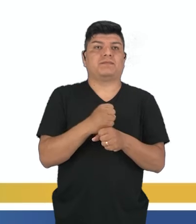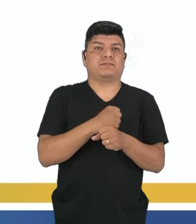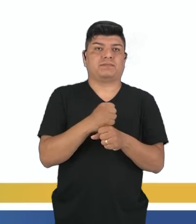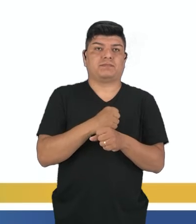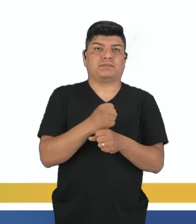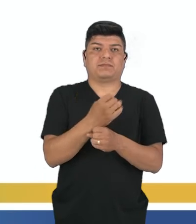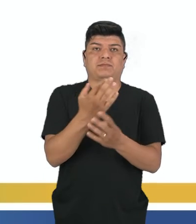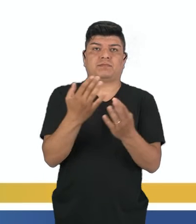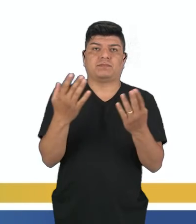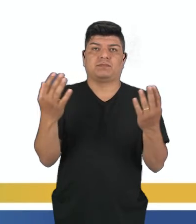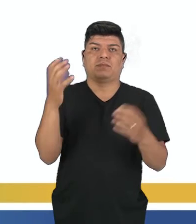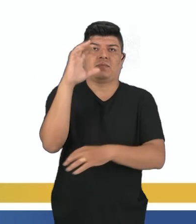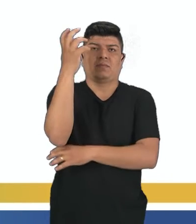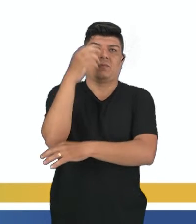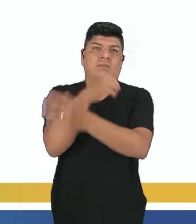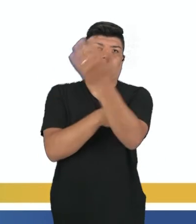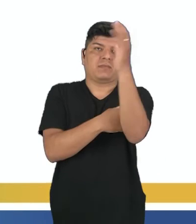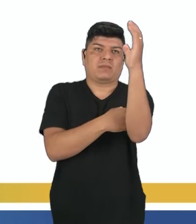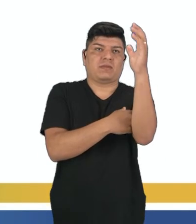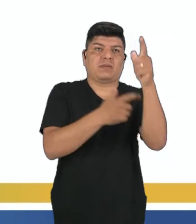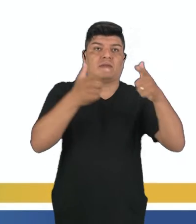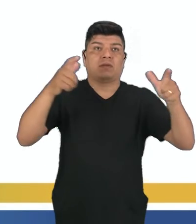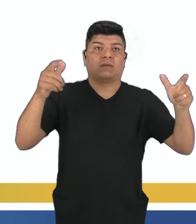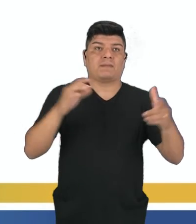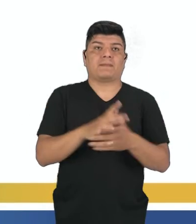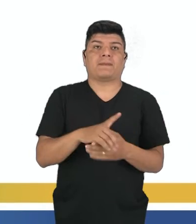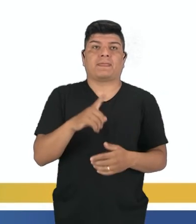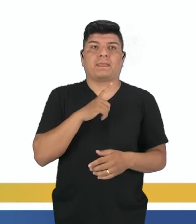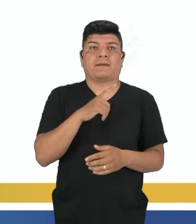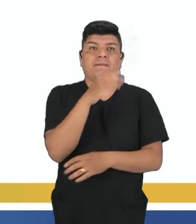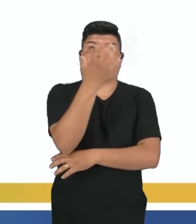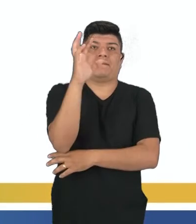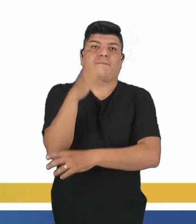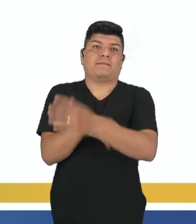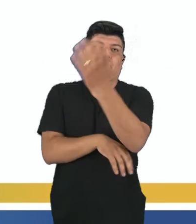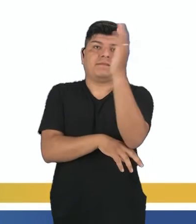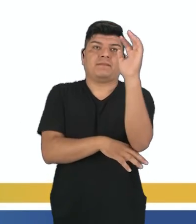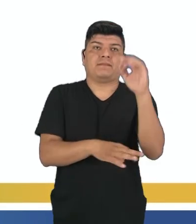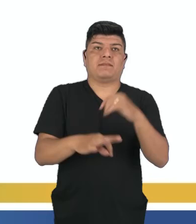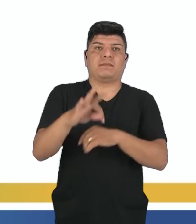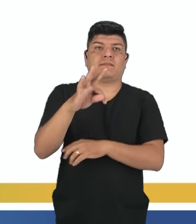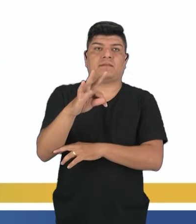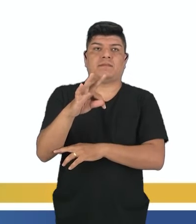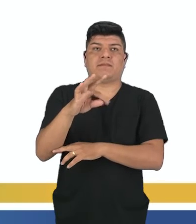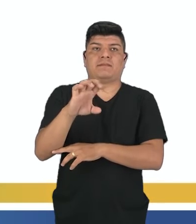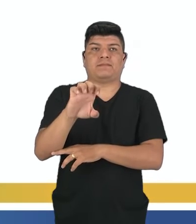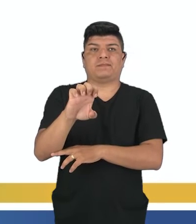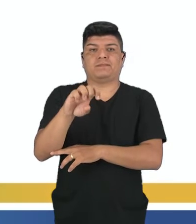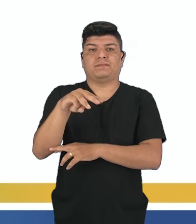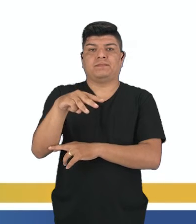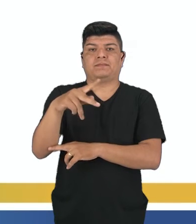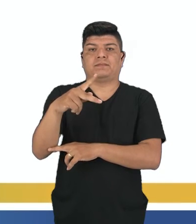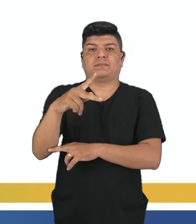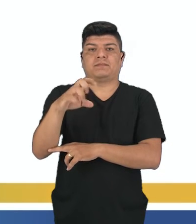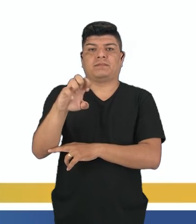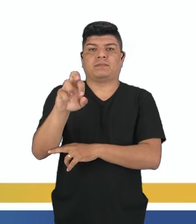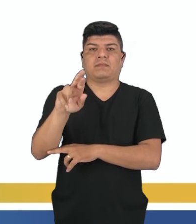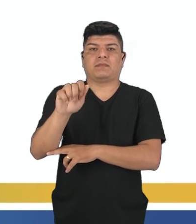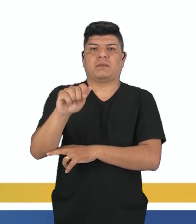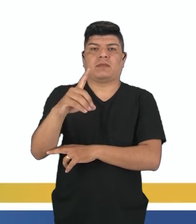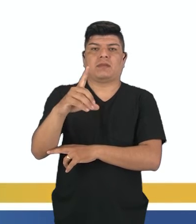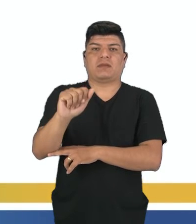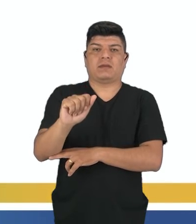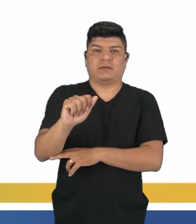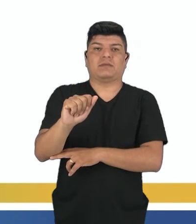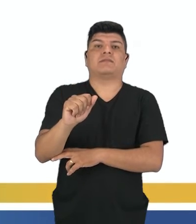vegetação densas e florestas altas. E temos as florestas temperadas, né? Que apresentam clima temperado com estação